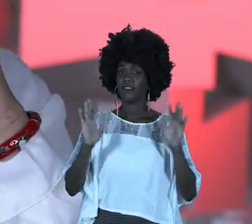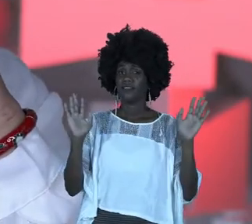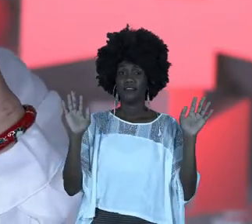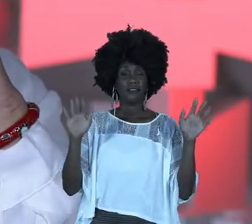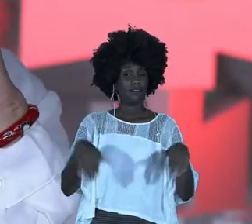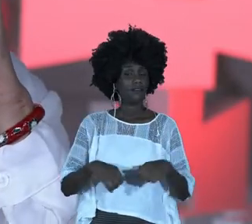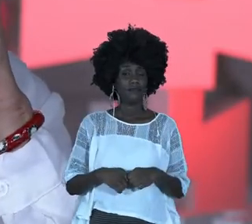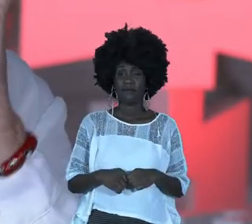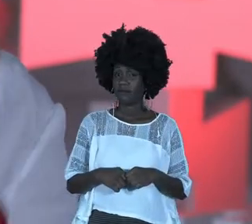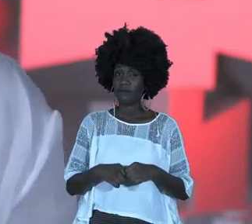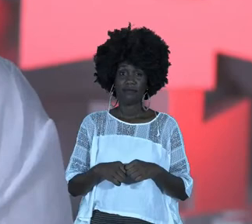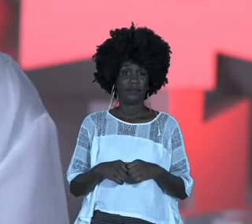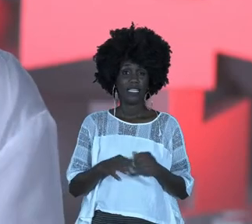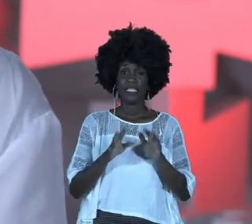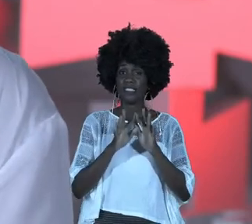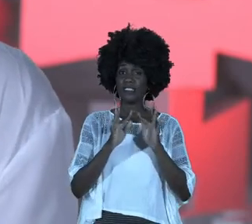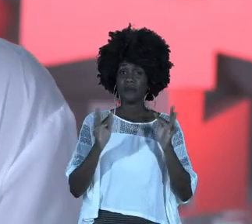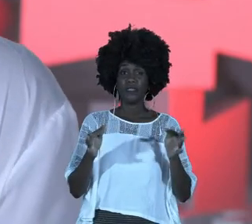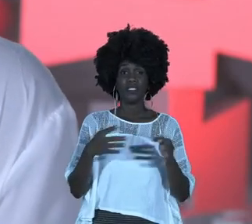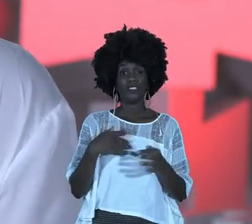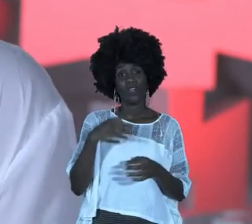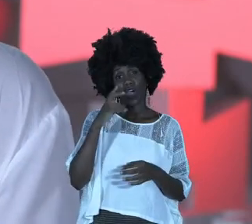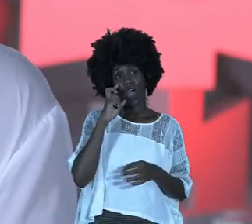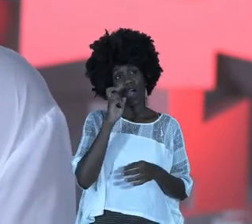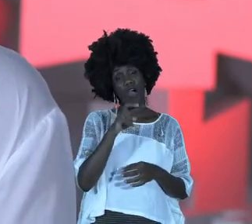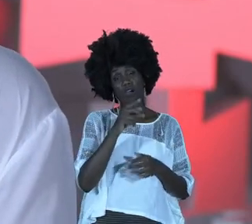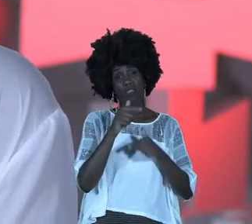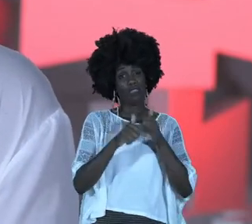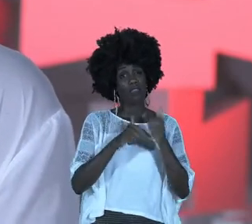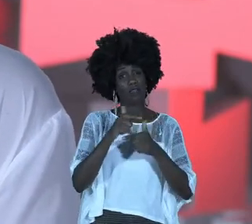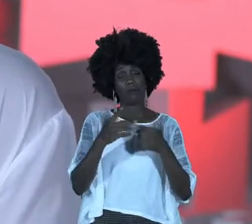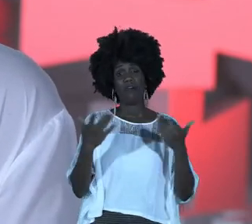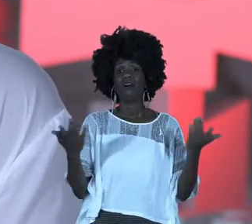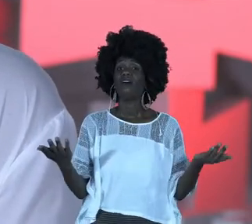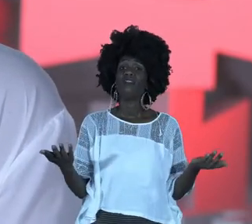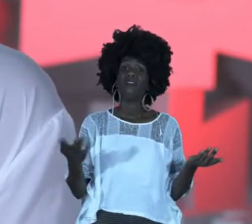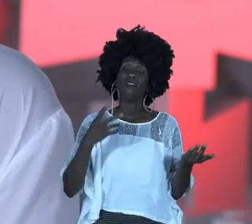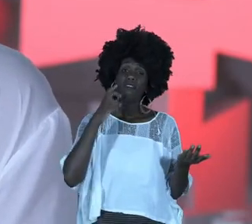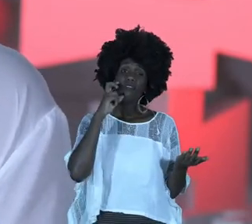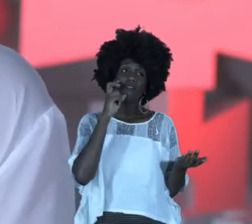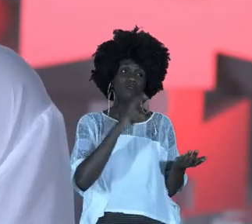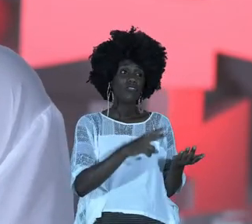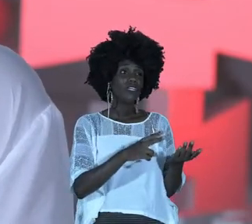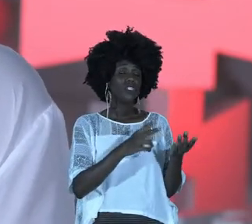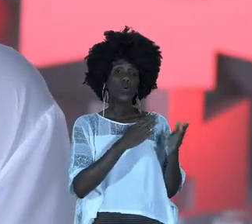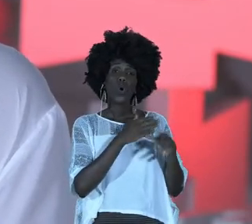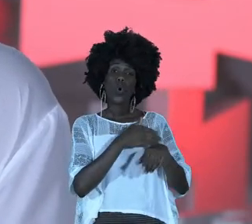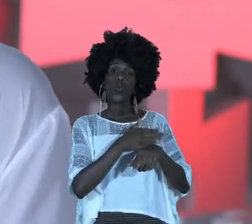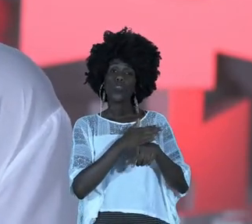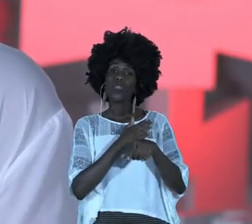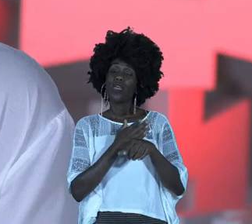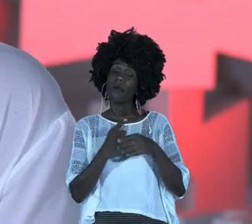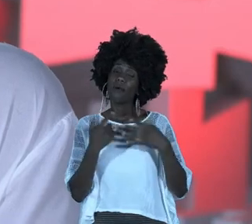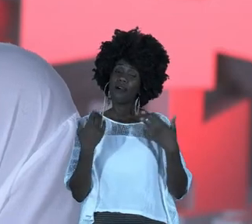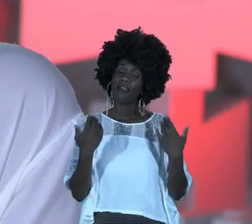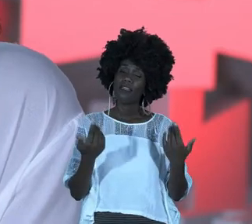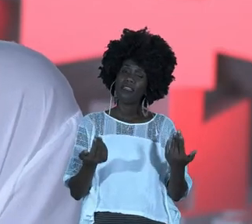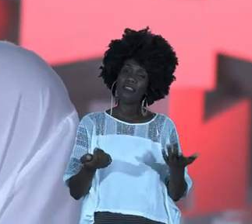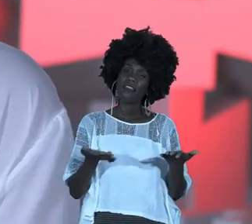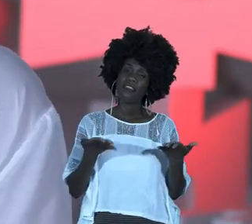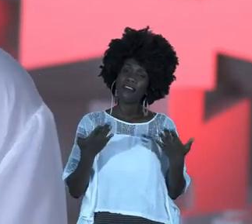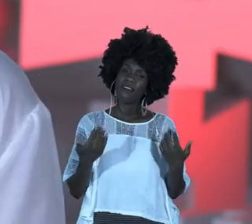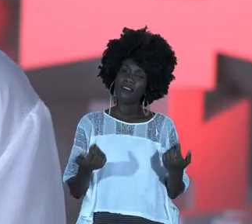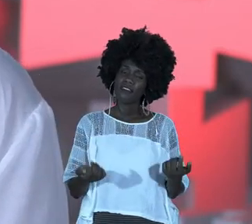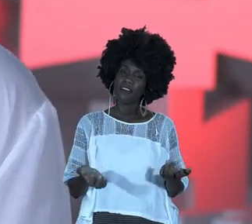Não representa nada. Simplesmente olhem o trabalho. Vejam a questão da construção temporal, da leveza,